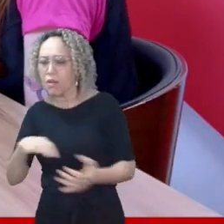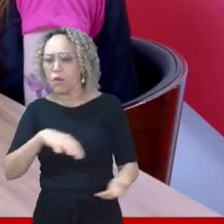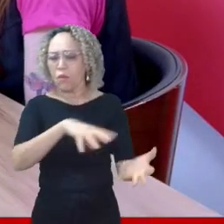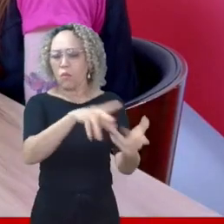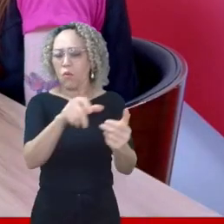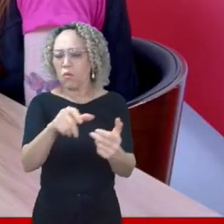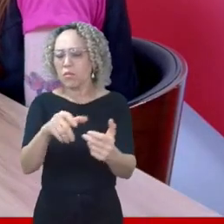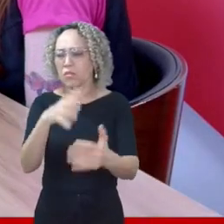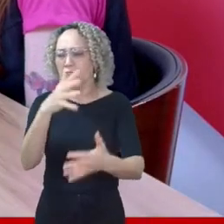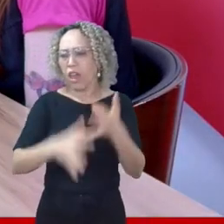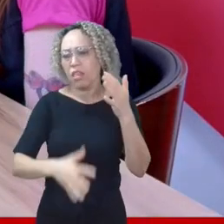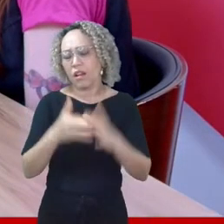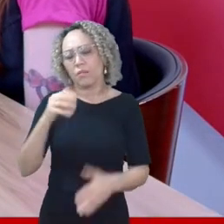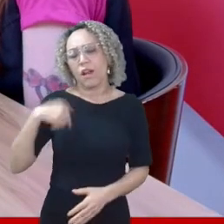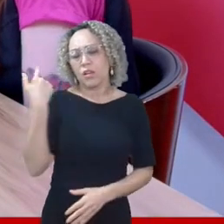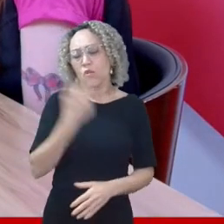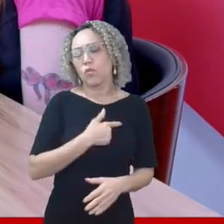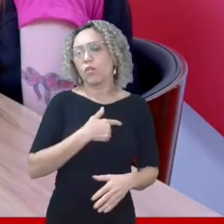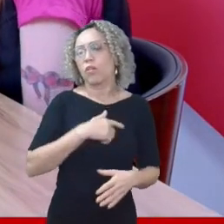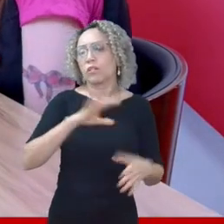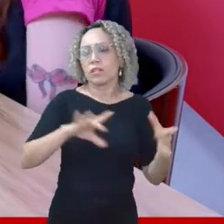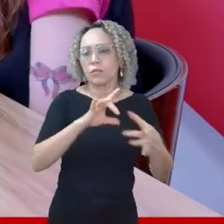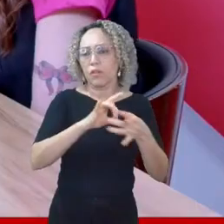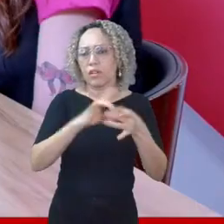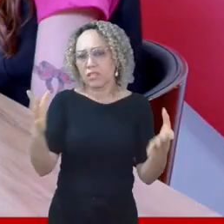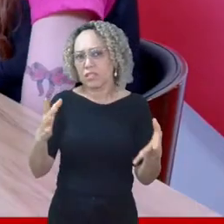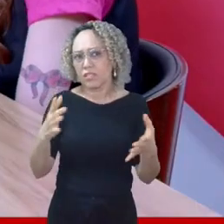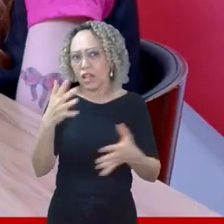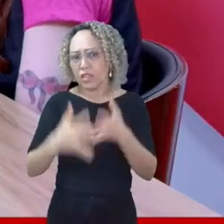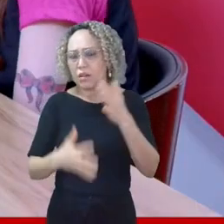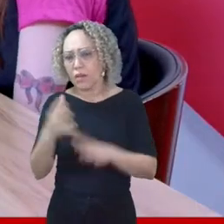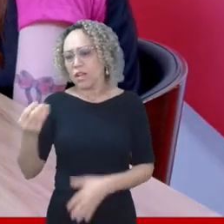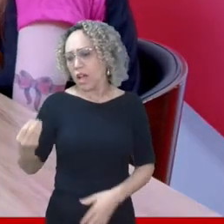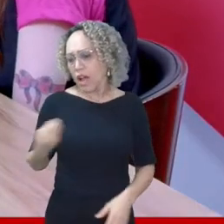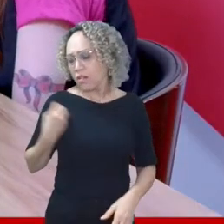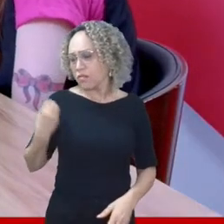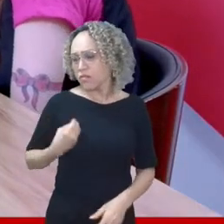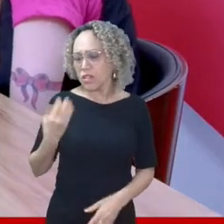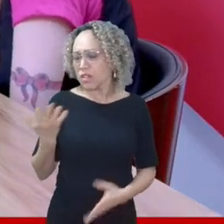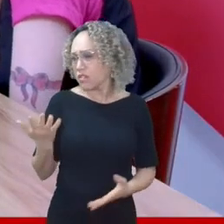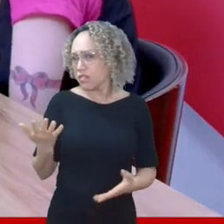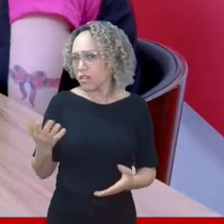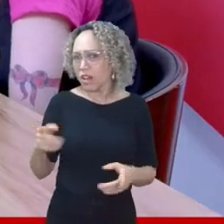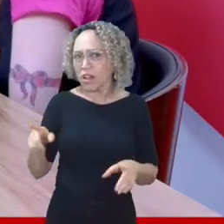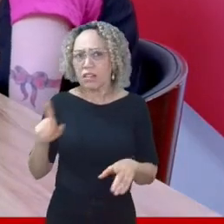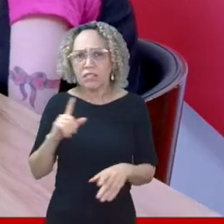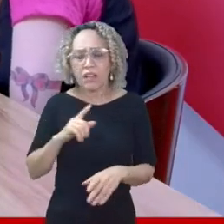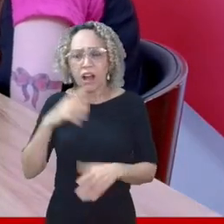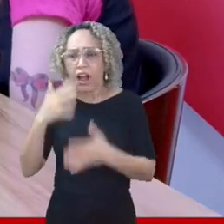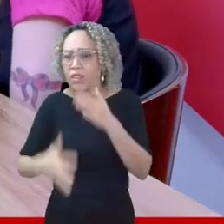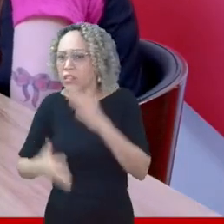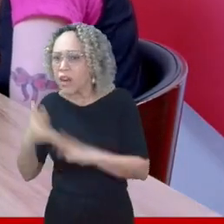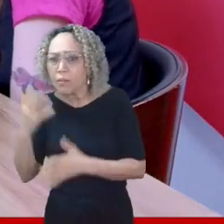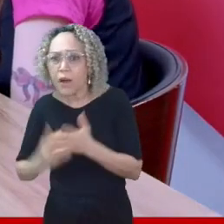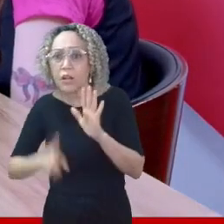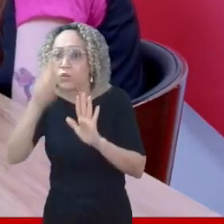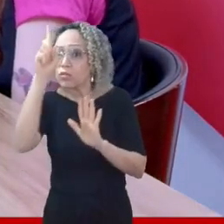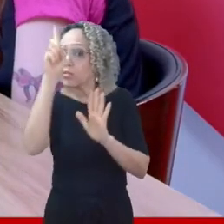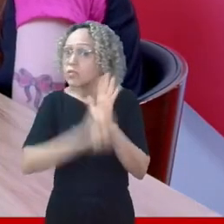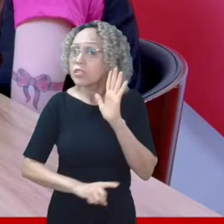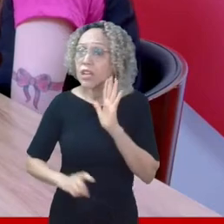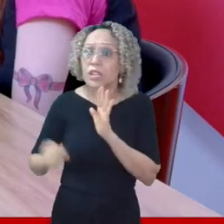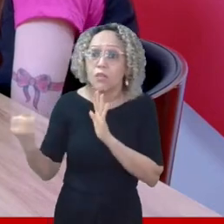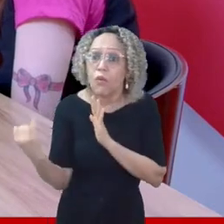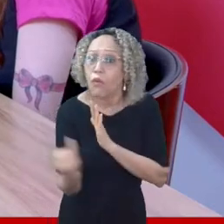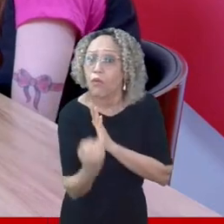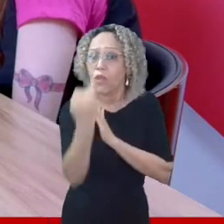nosso processo democrático. Com certeza, na vida das pessoas. Exatamente. Né? Até nas garantias fundamentais, os direitos fundamentais, né, cara? Tipo, é um